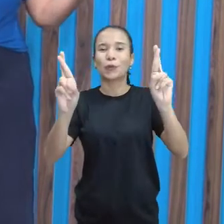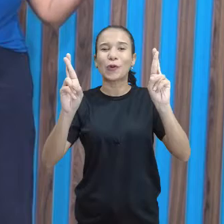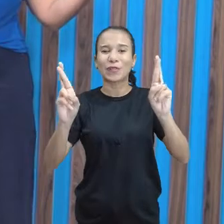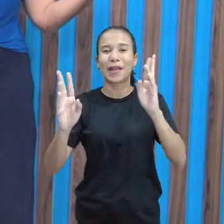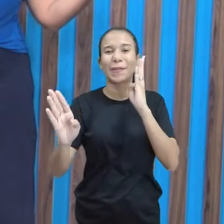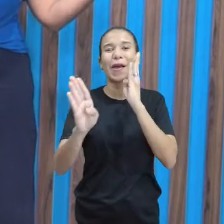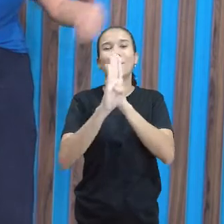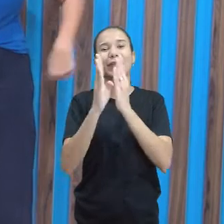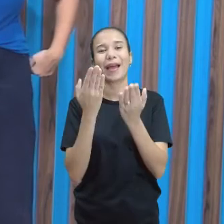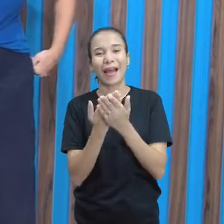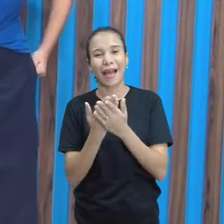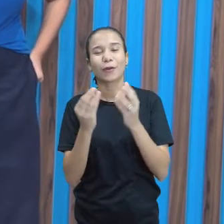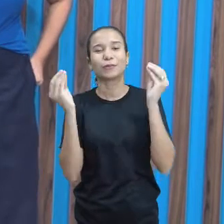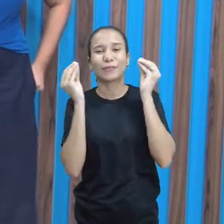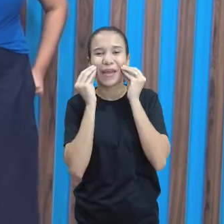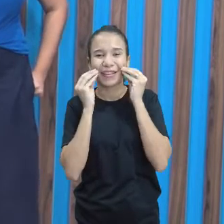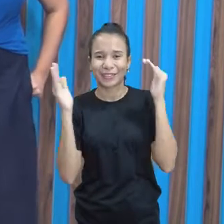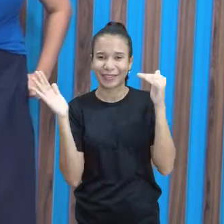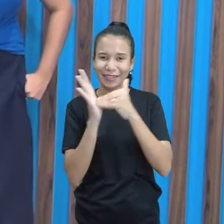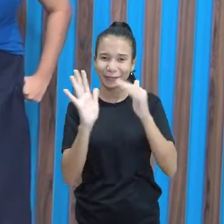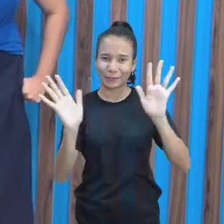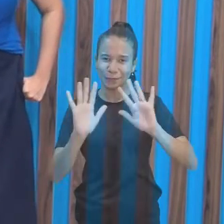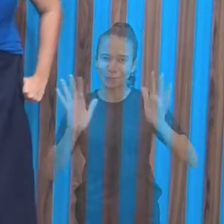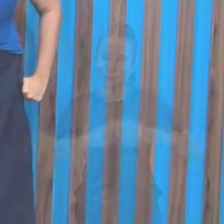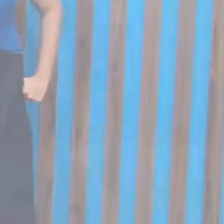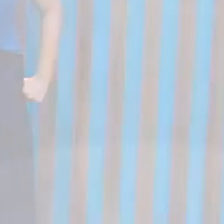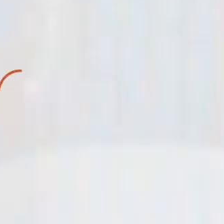vê-los na próxima aula. Um beijo, até logo!